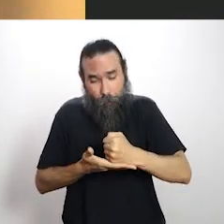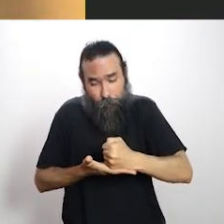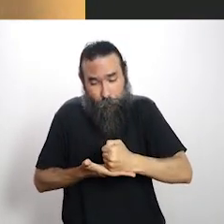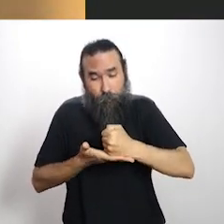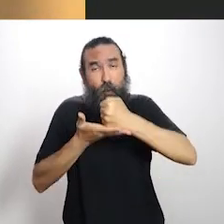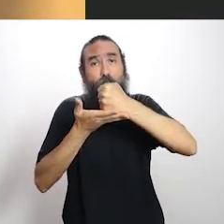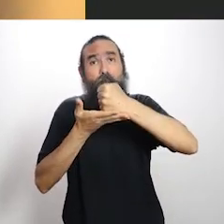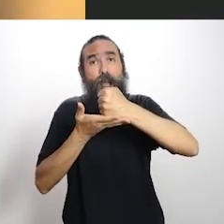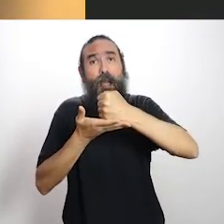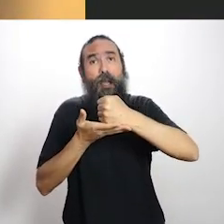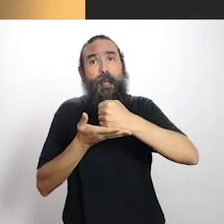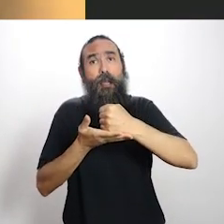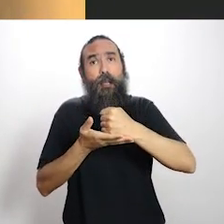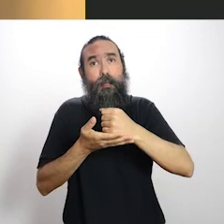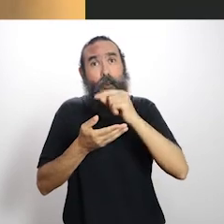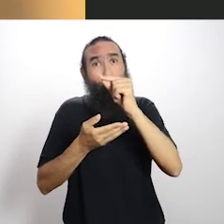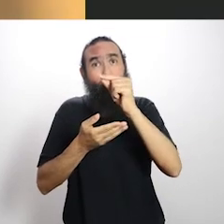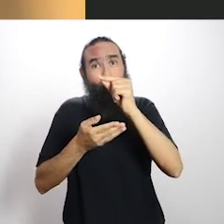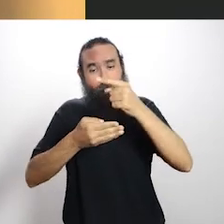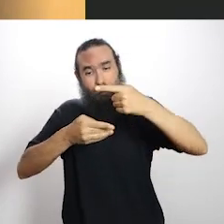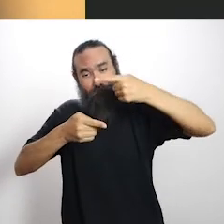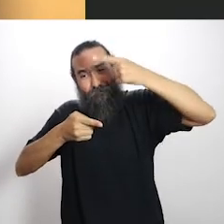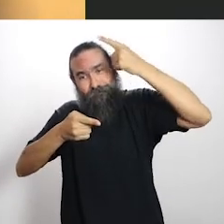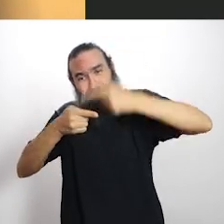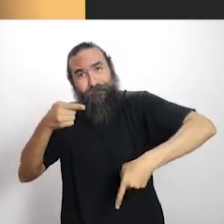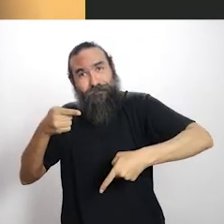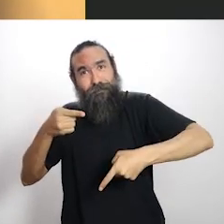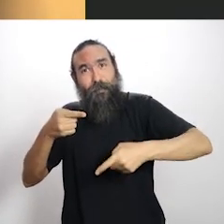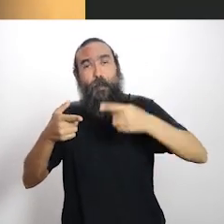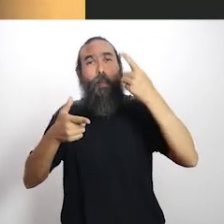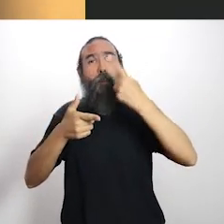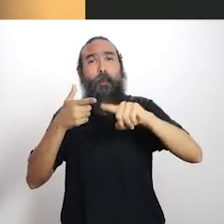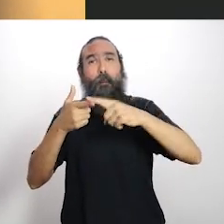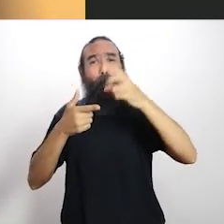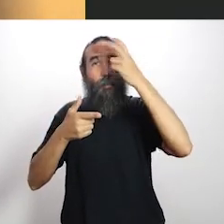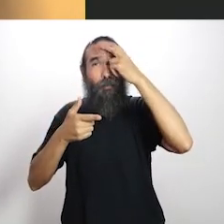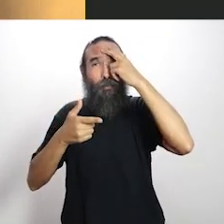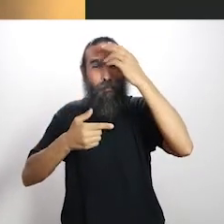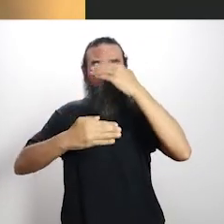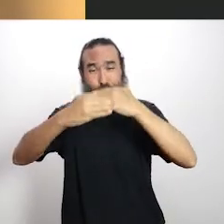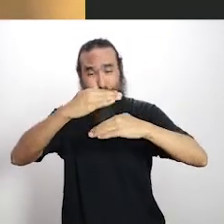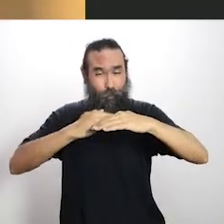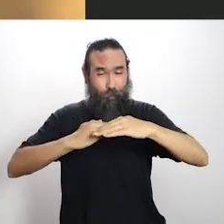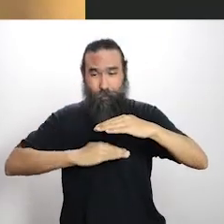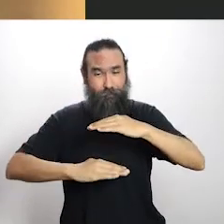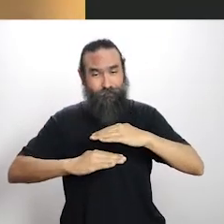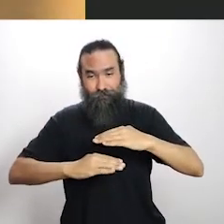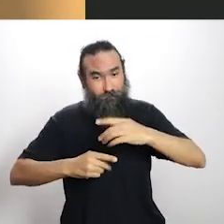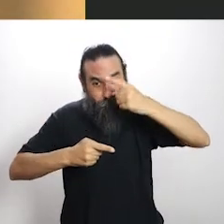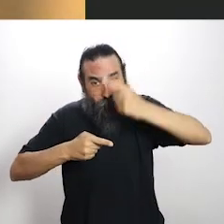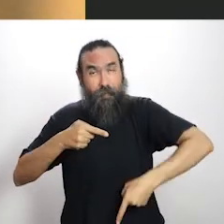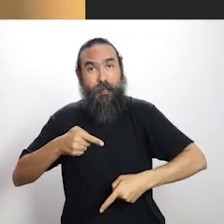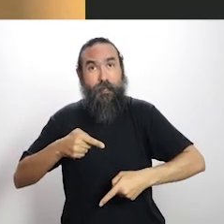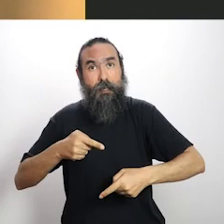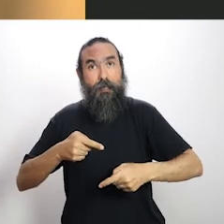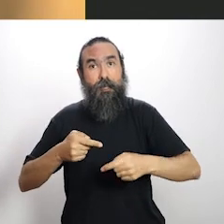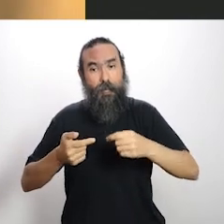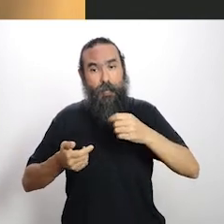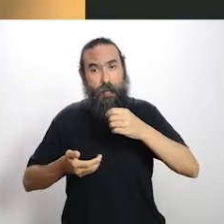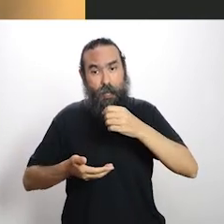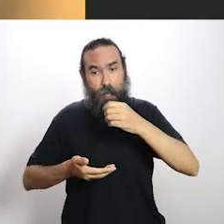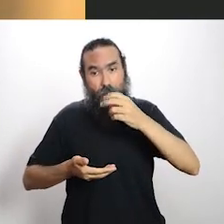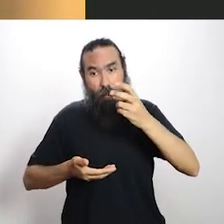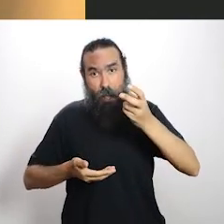de uma agregação de um sentimento forte de união na área cultural então o que eu proponho é que a gente perceba que essa lei